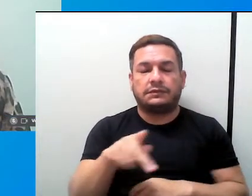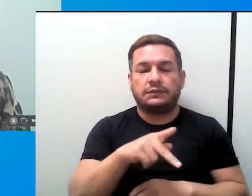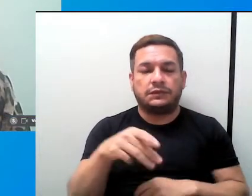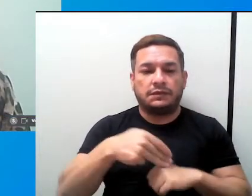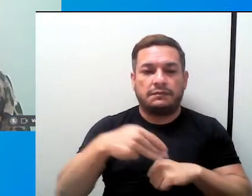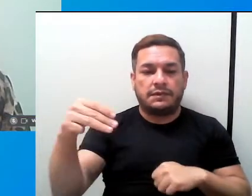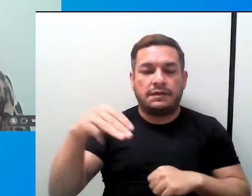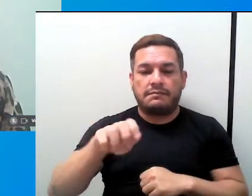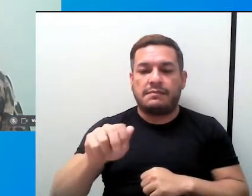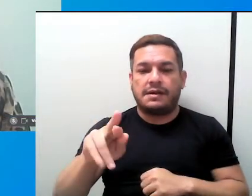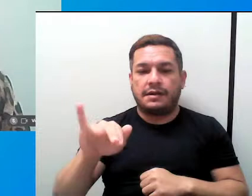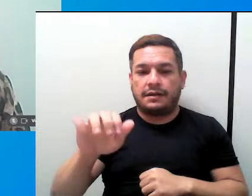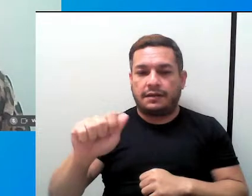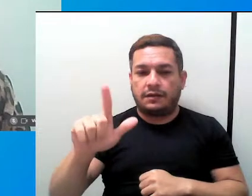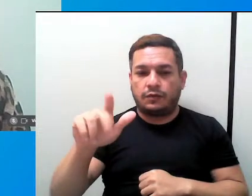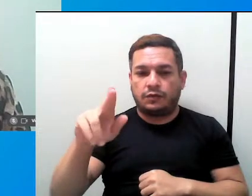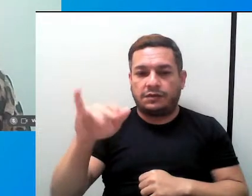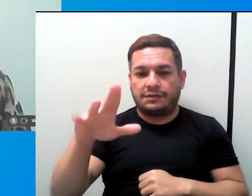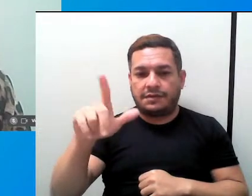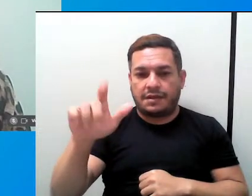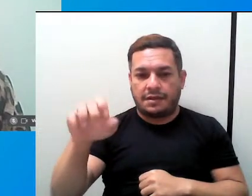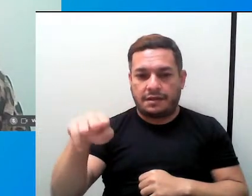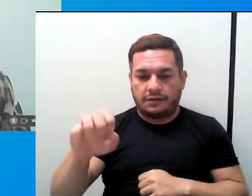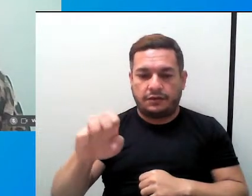Lucilene Belmiro de Melo Acácio.